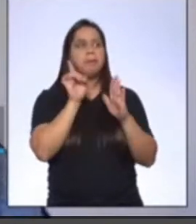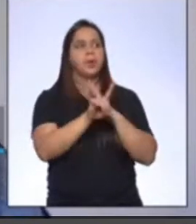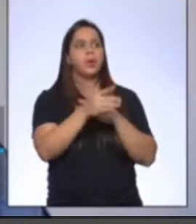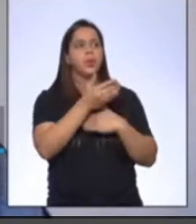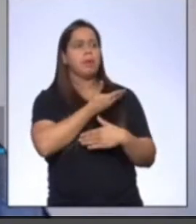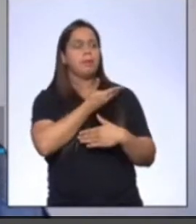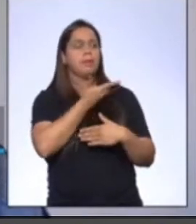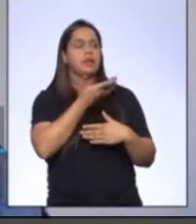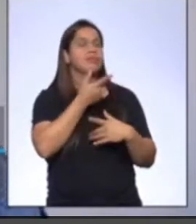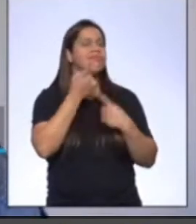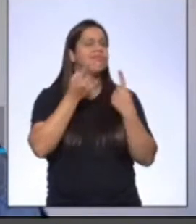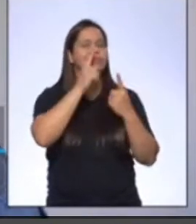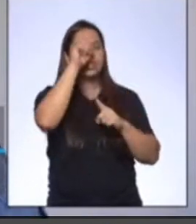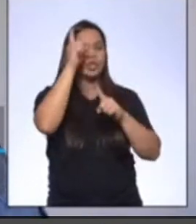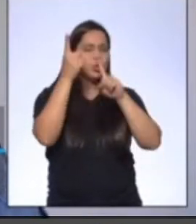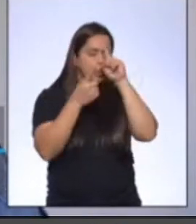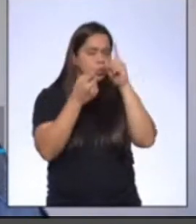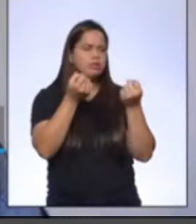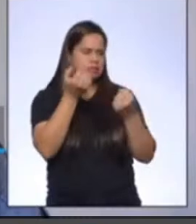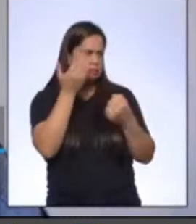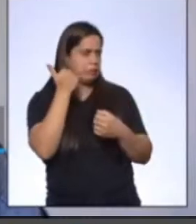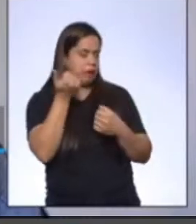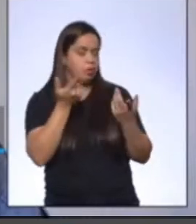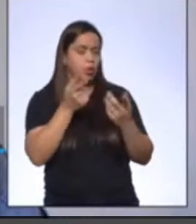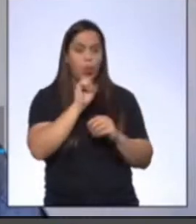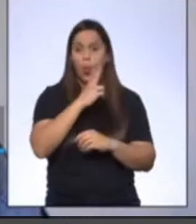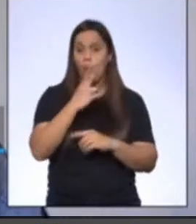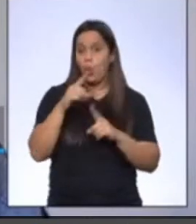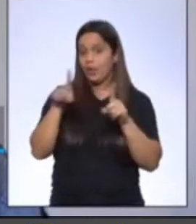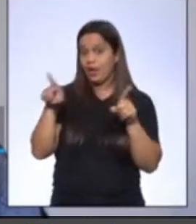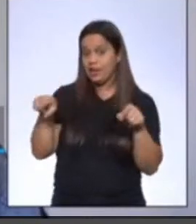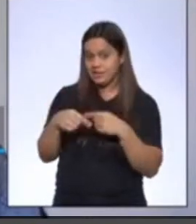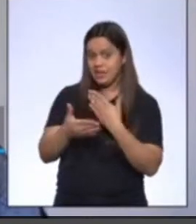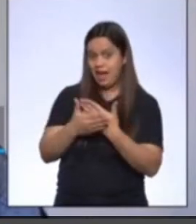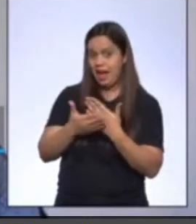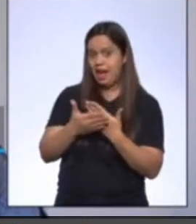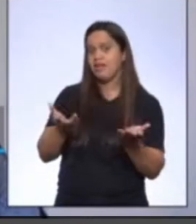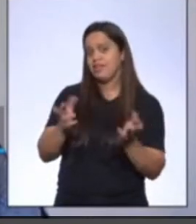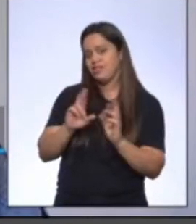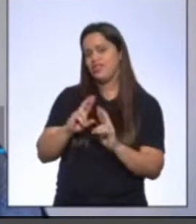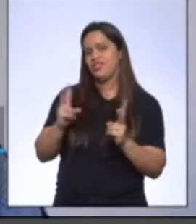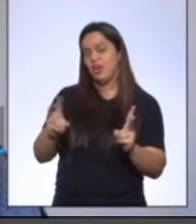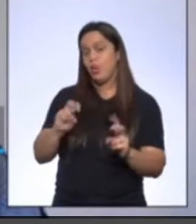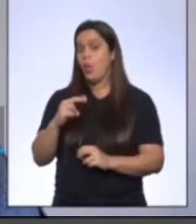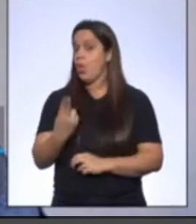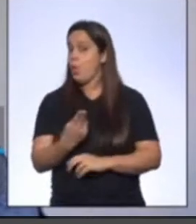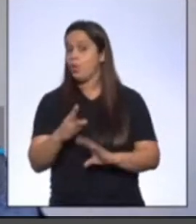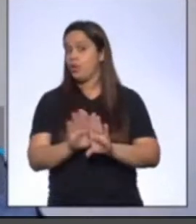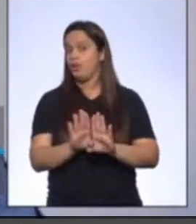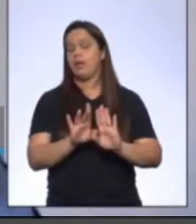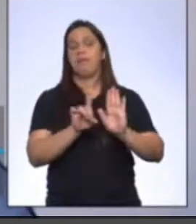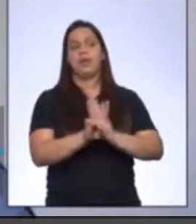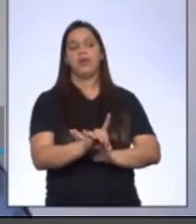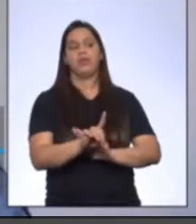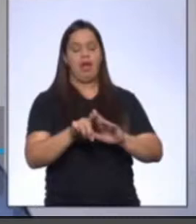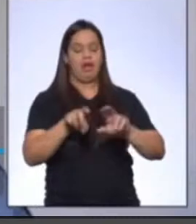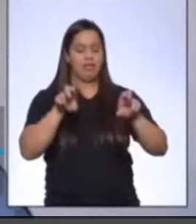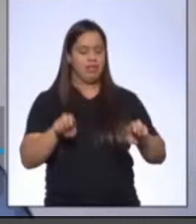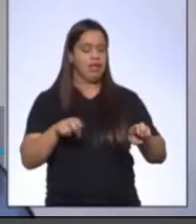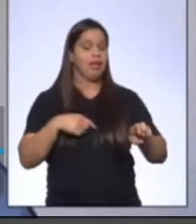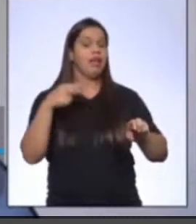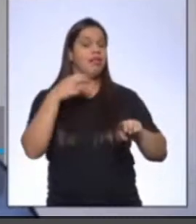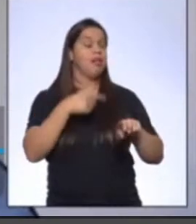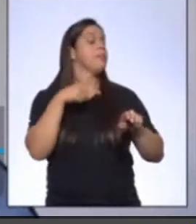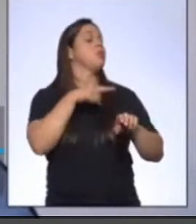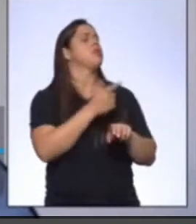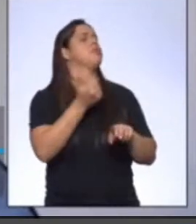tira dúvida, né? Lá na sala de aula seria diferente, né? Ou não, você ia perguntar para o colega do lado.